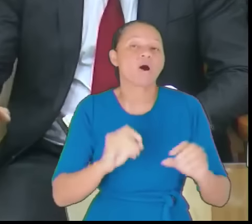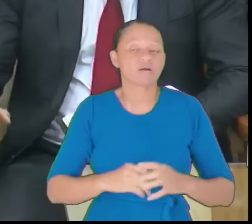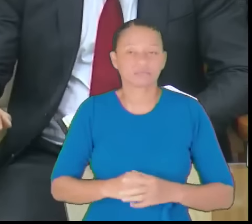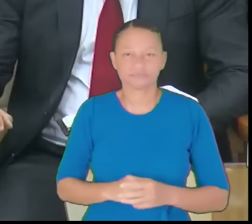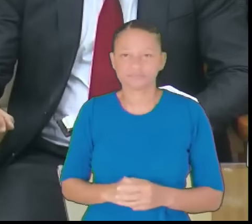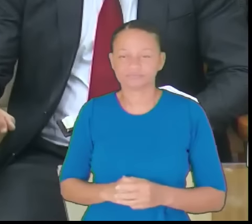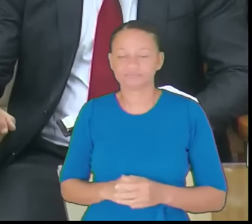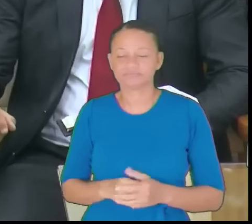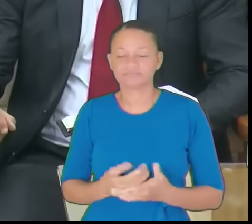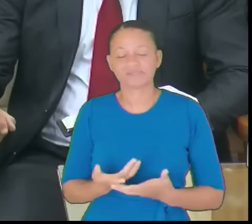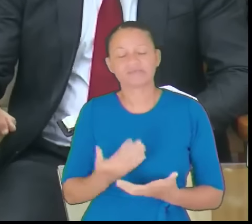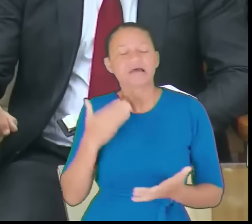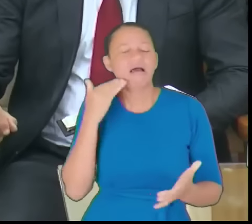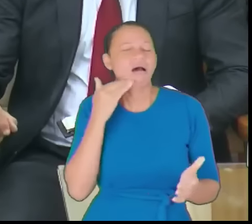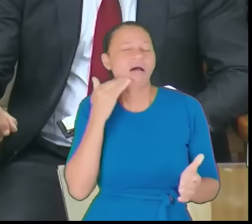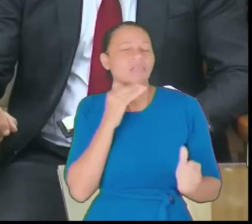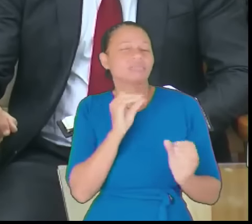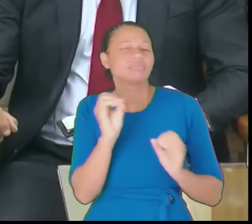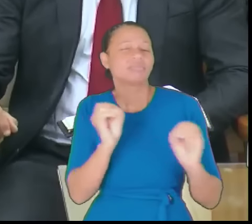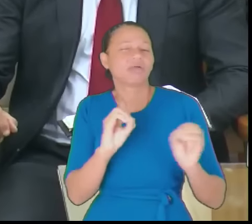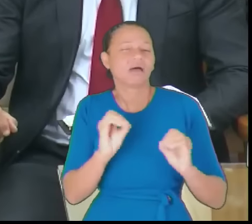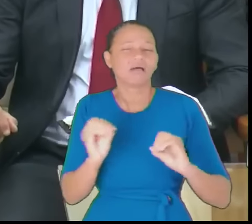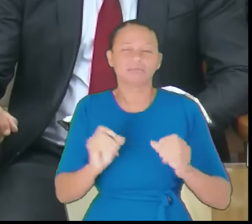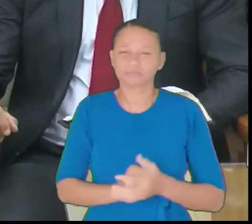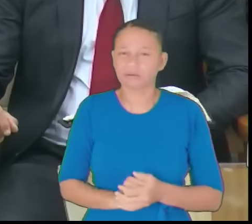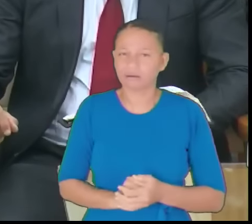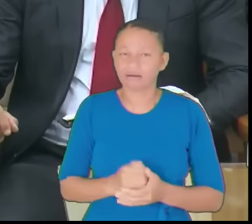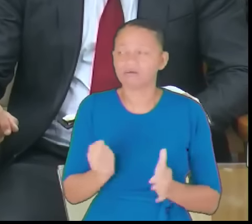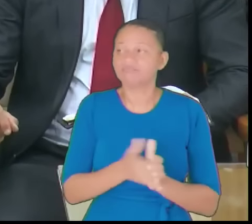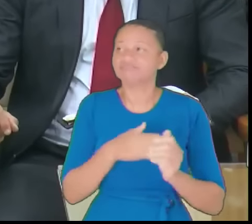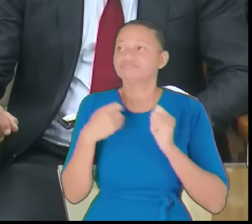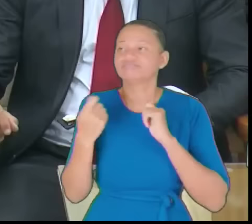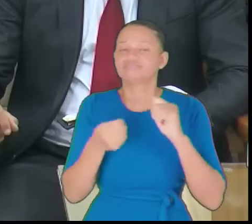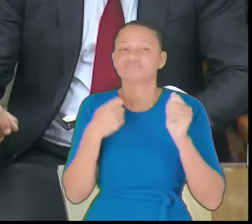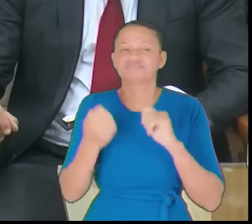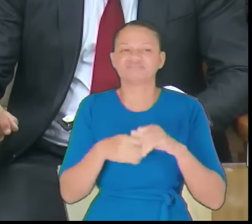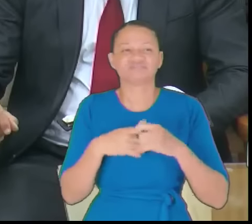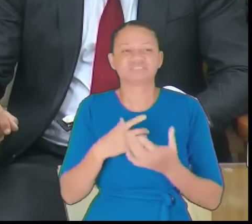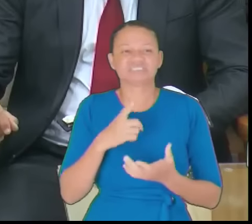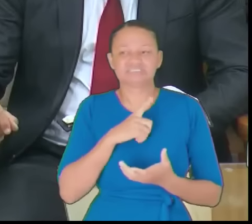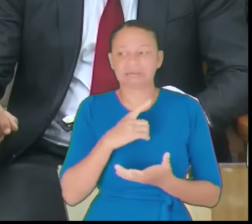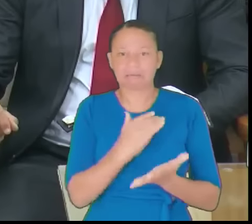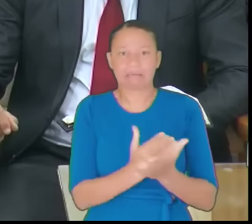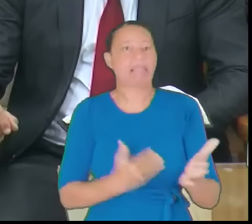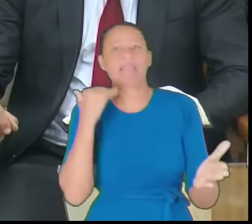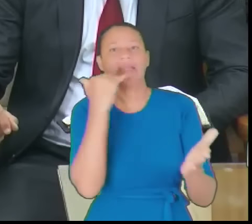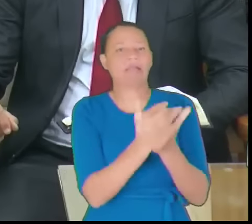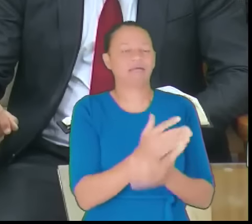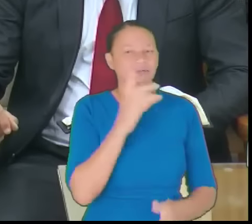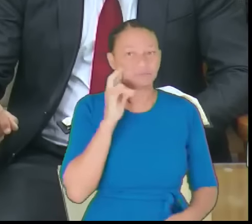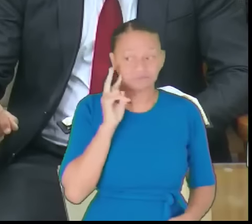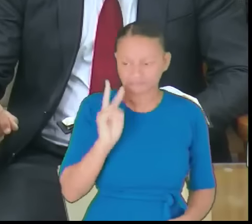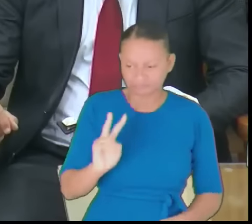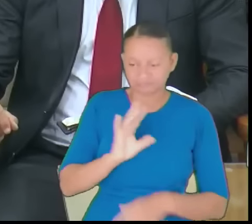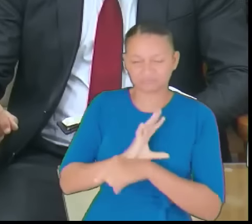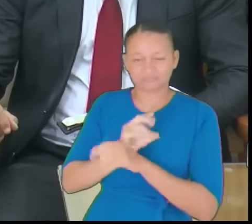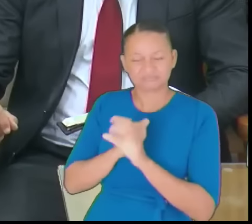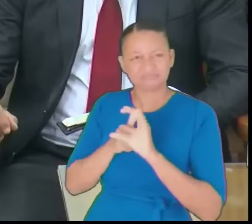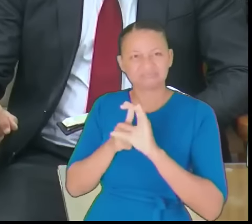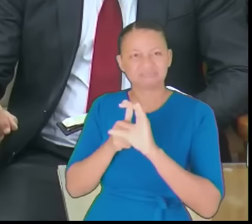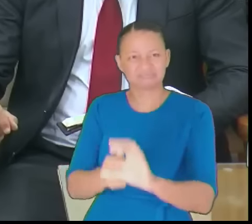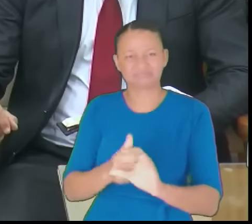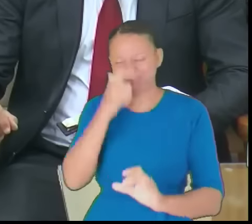Sem aleijão. Aleluia, sem monstruosidade. Quando você vê um cristão com um